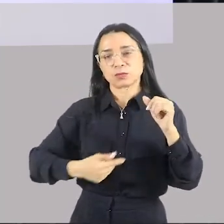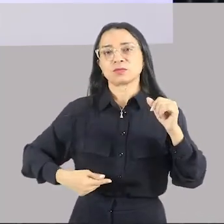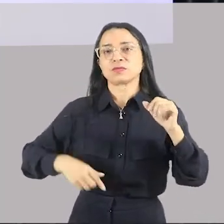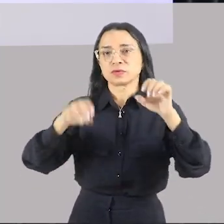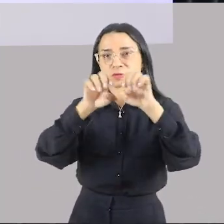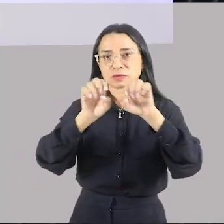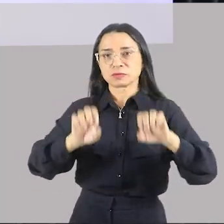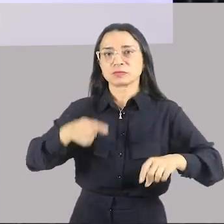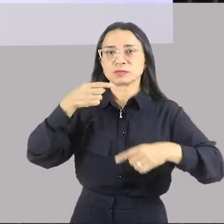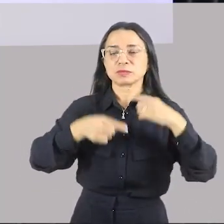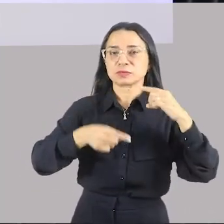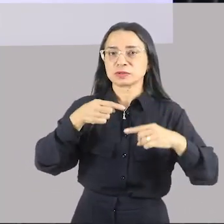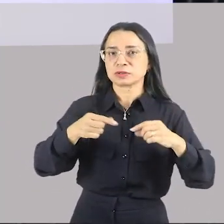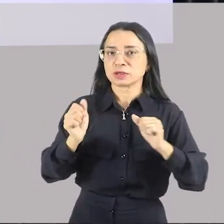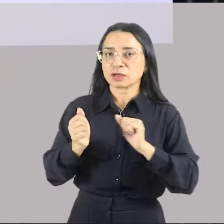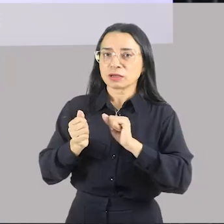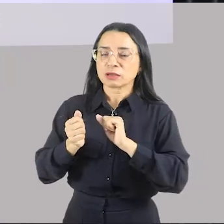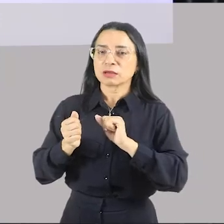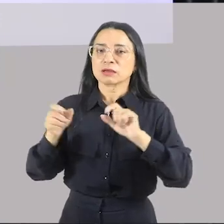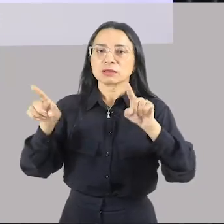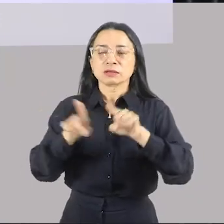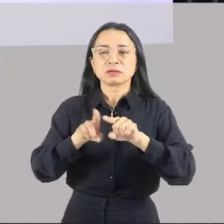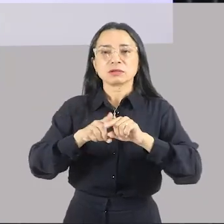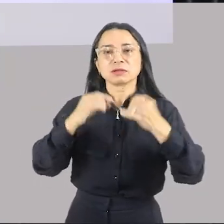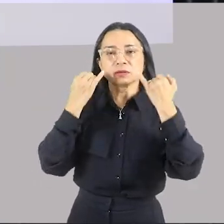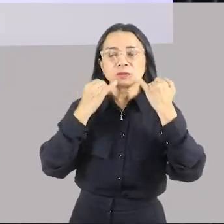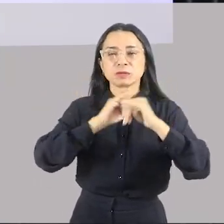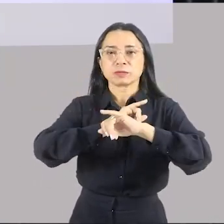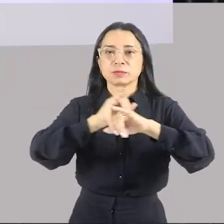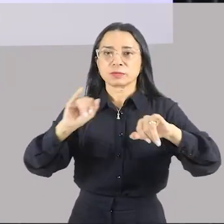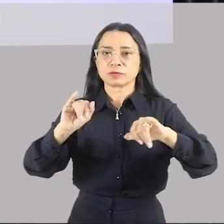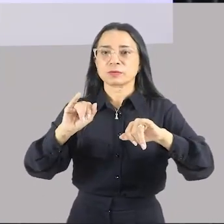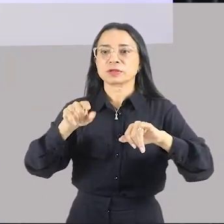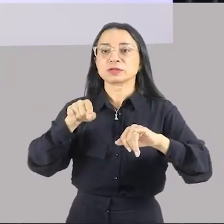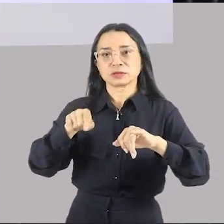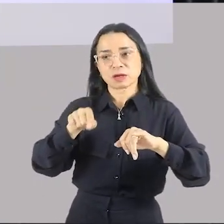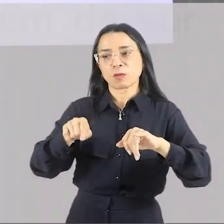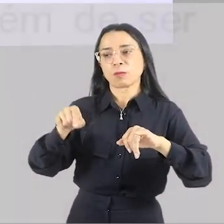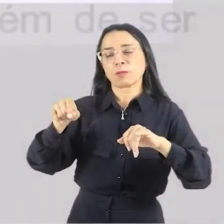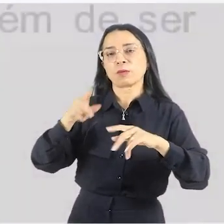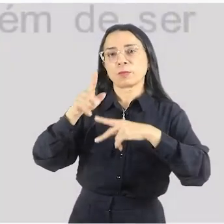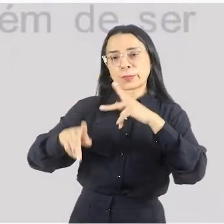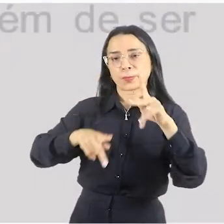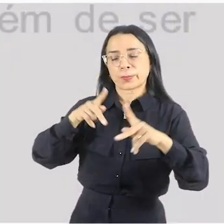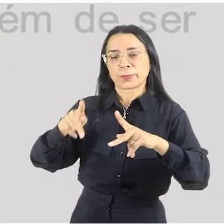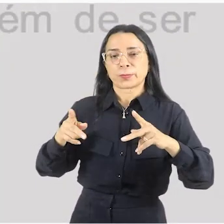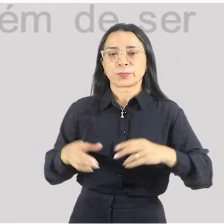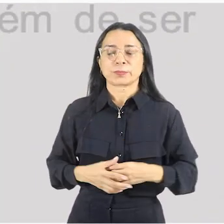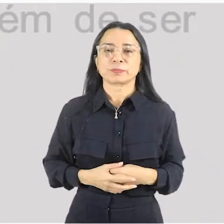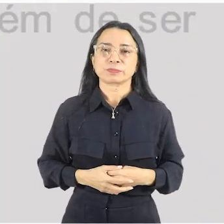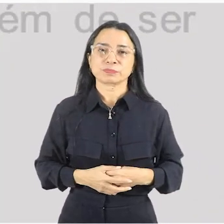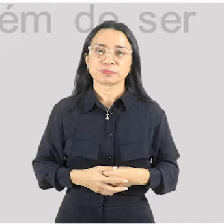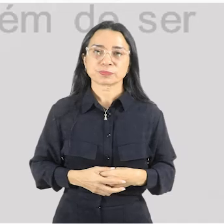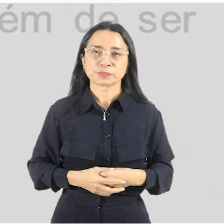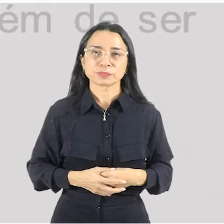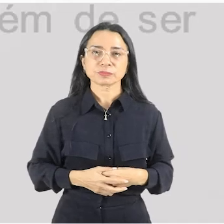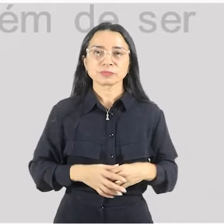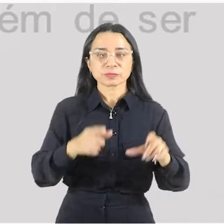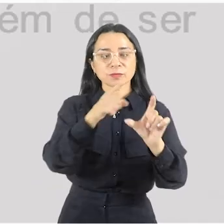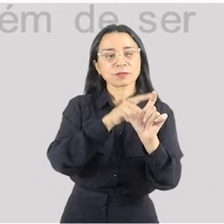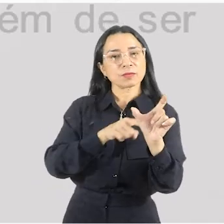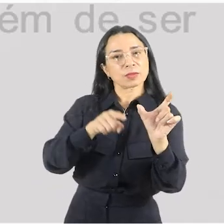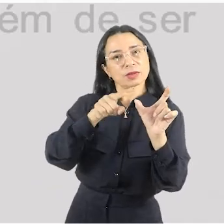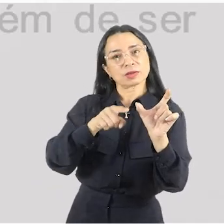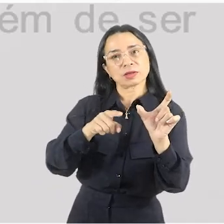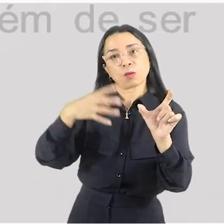estrutura política, também com a informação que é levada aos cidadãos. A expressão quarto poder se refere ao